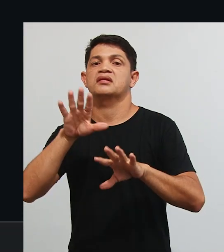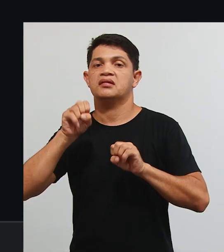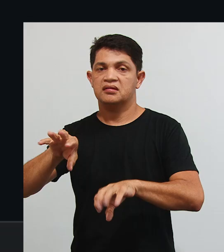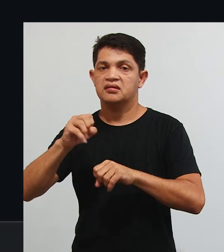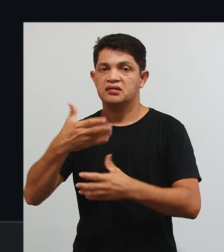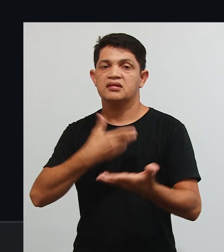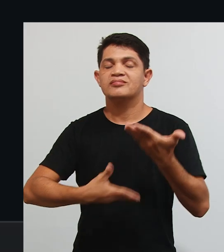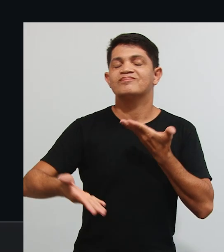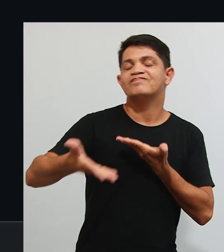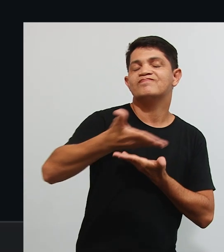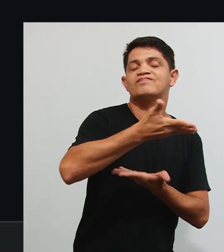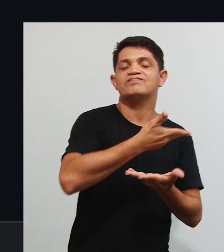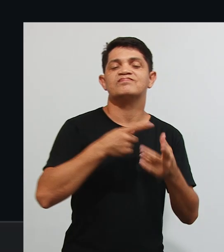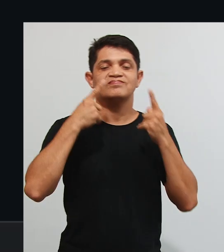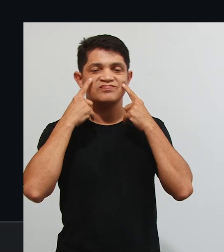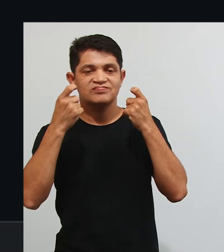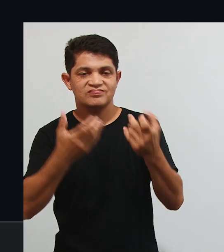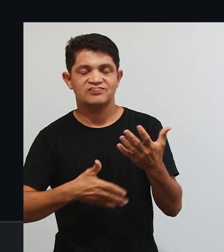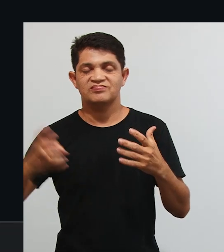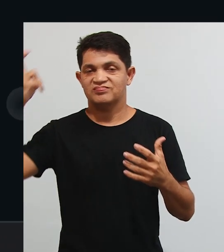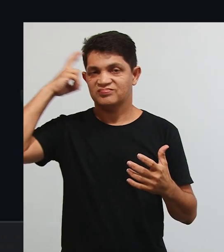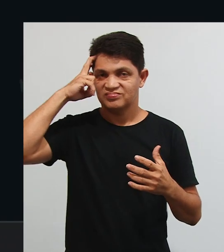na perspectiva